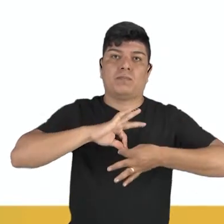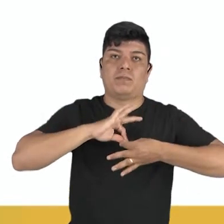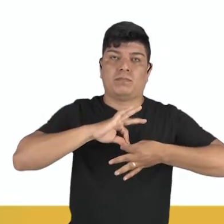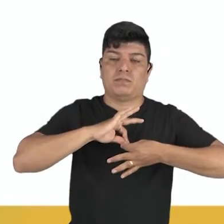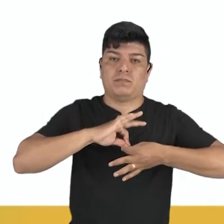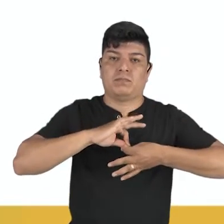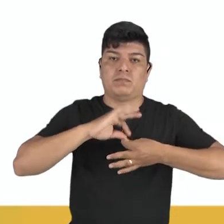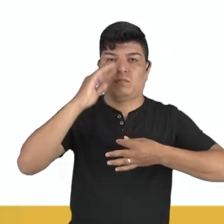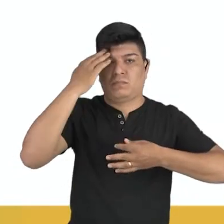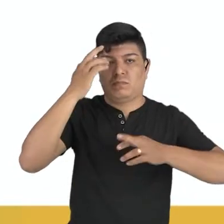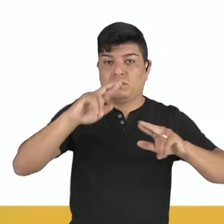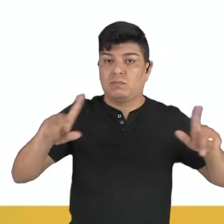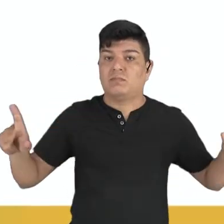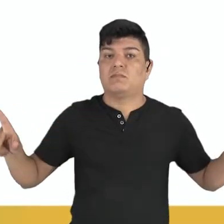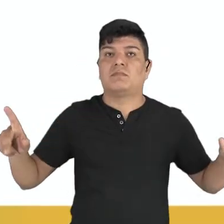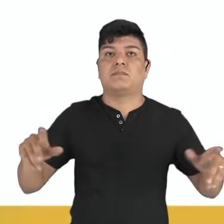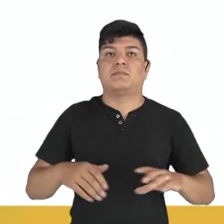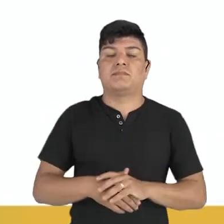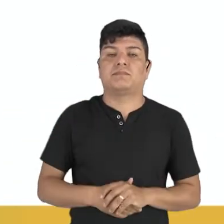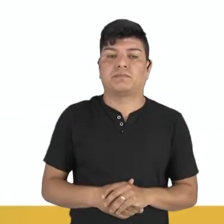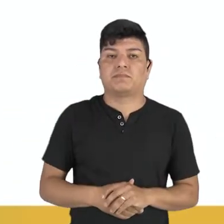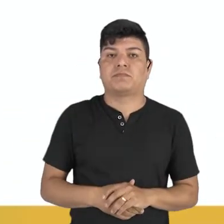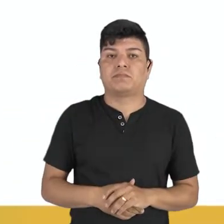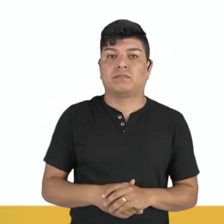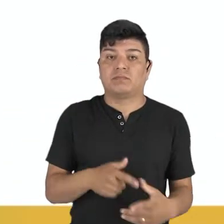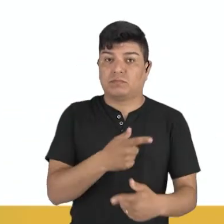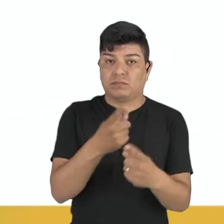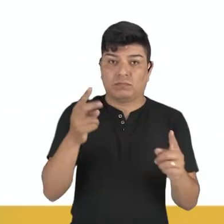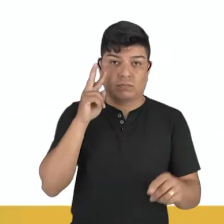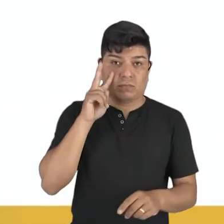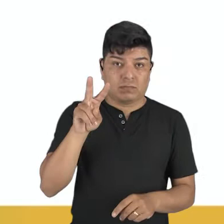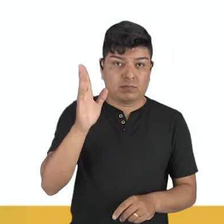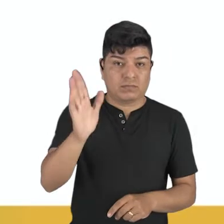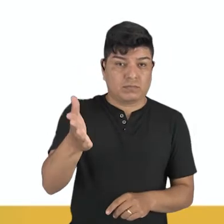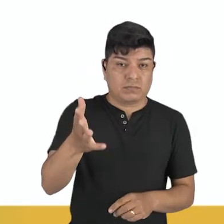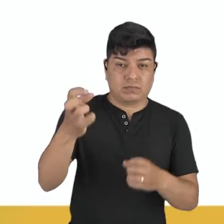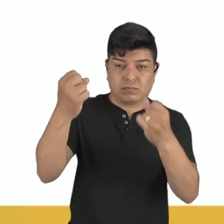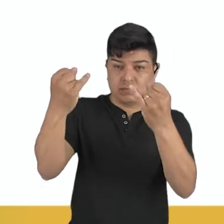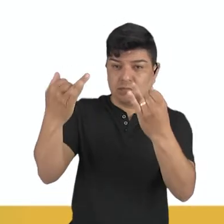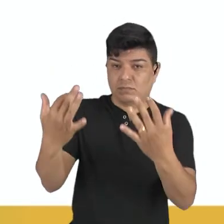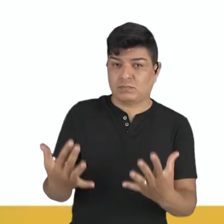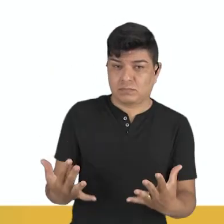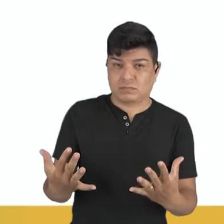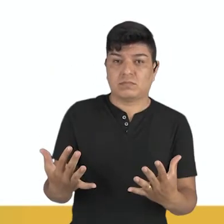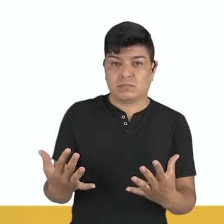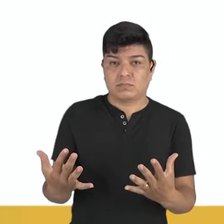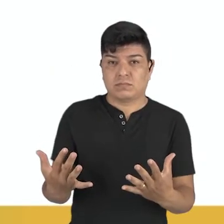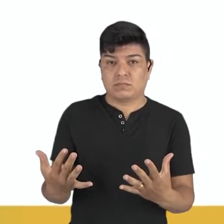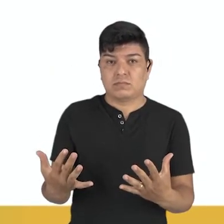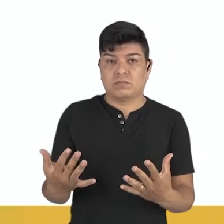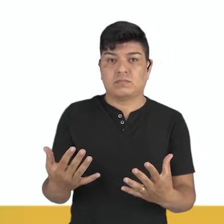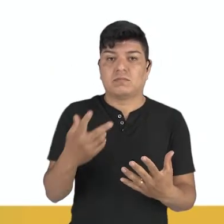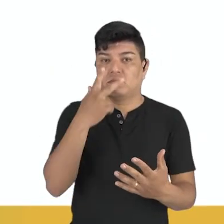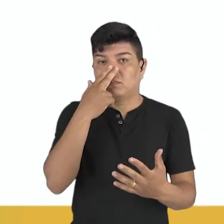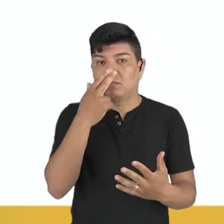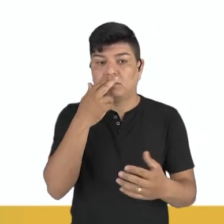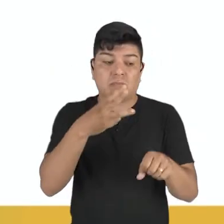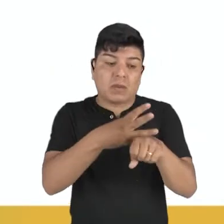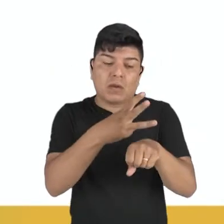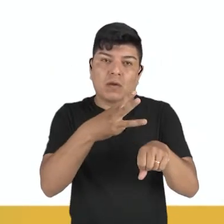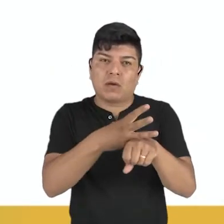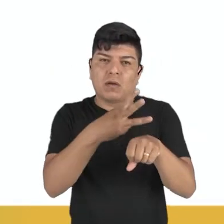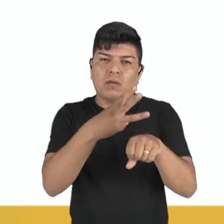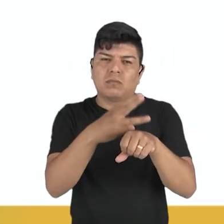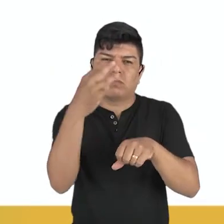contra-reforma e para vocês que com certeza já ouviram alguém falar alguém colocar nos status tá